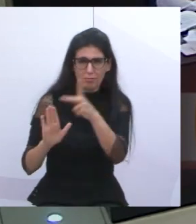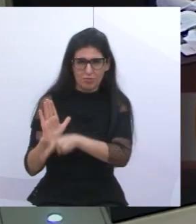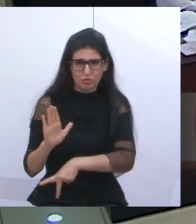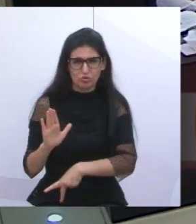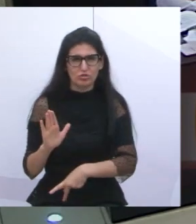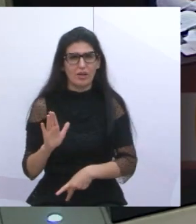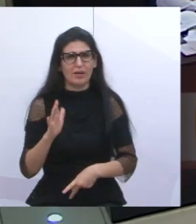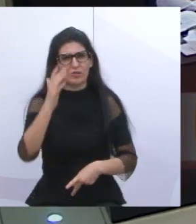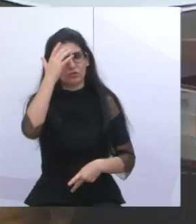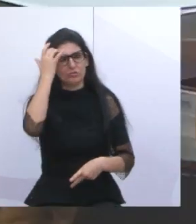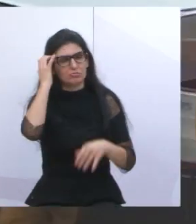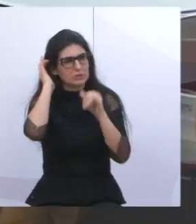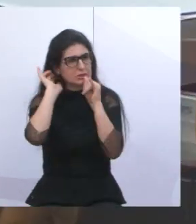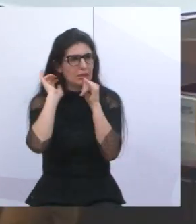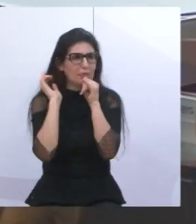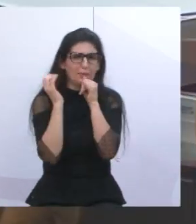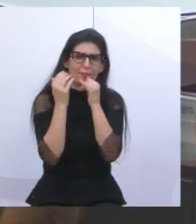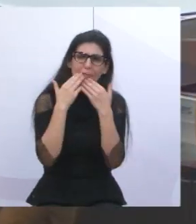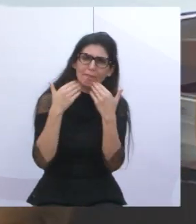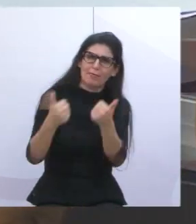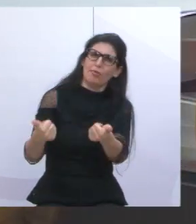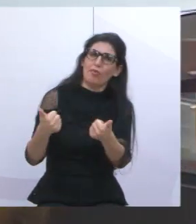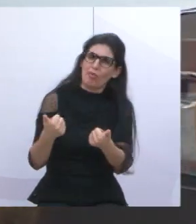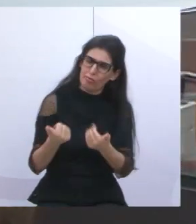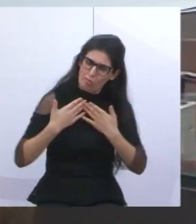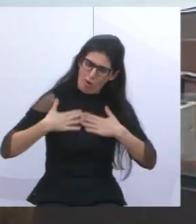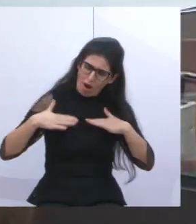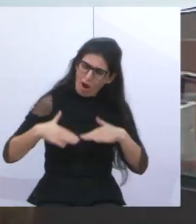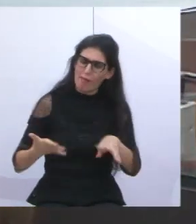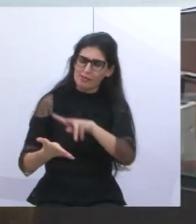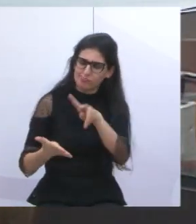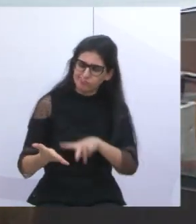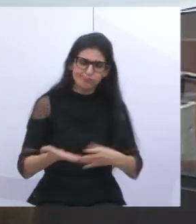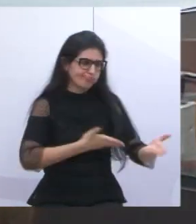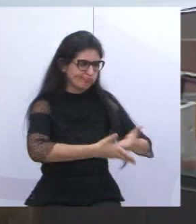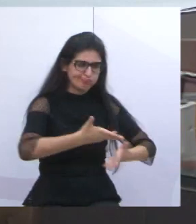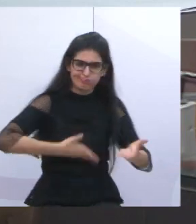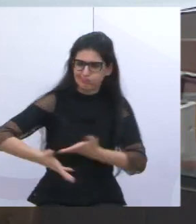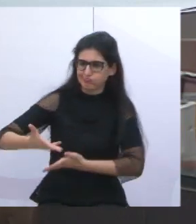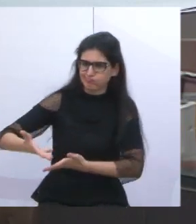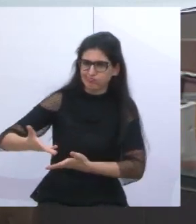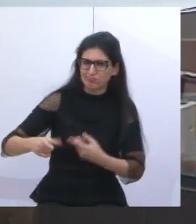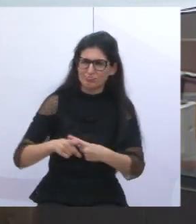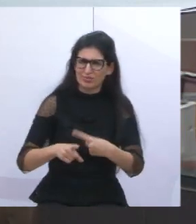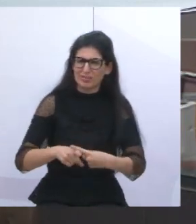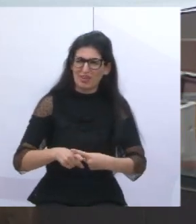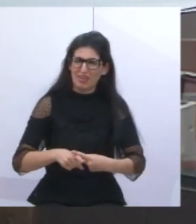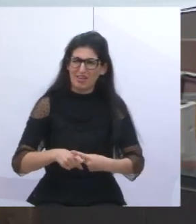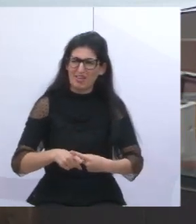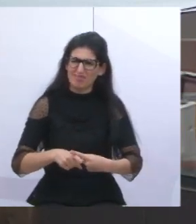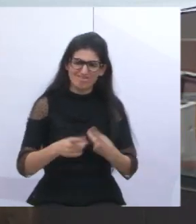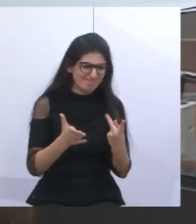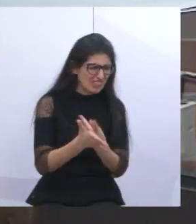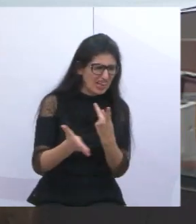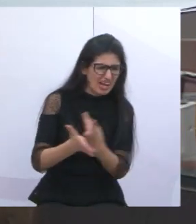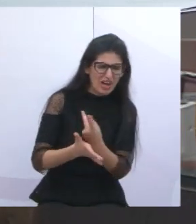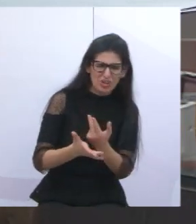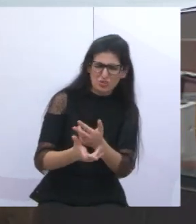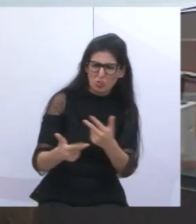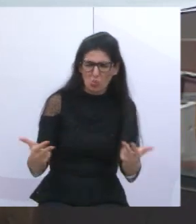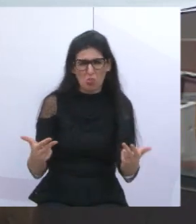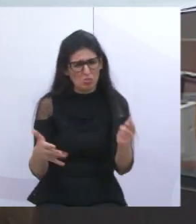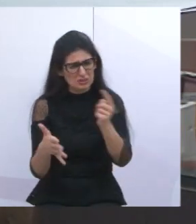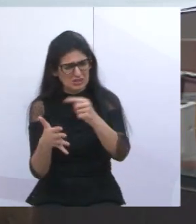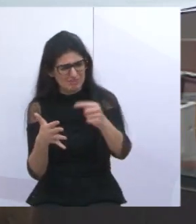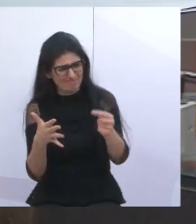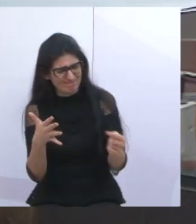sido melhor se a gente discutisse um pouco mais para inteirar o projeto, porque também, no meu ponto de vista, tem algumas distorções, mas é claro que na íntegra, o projeto,